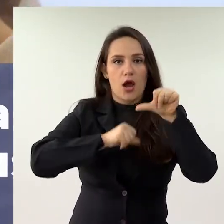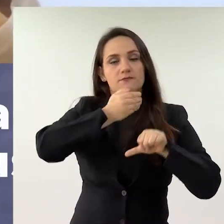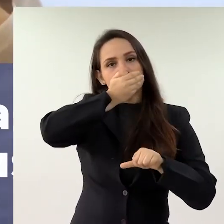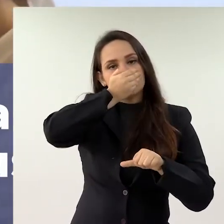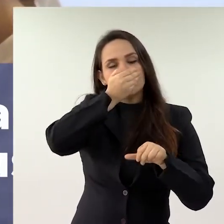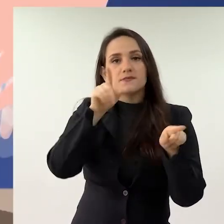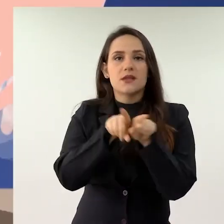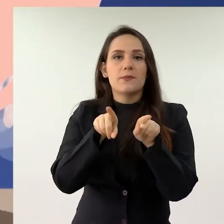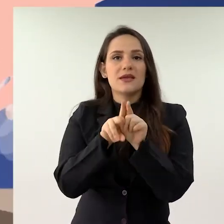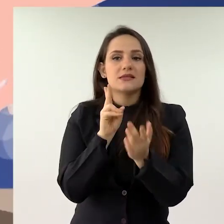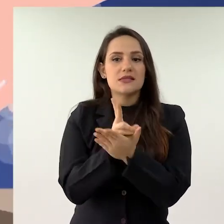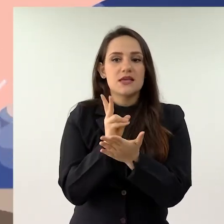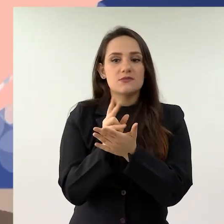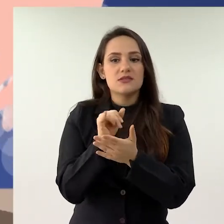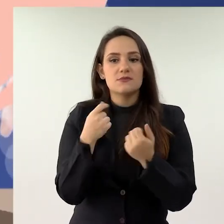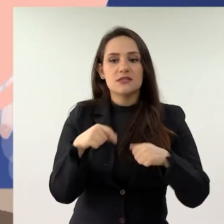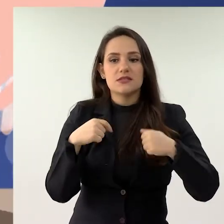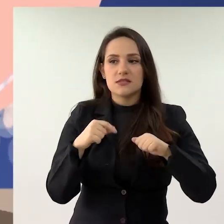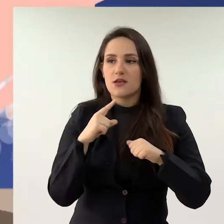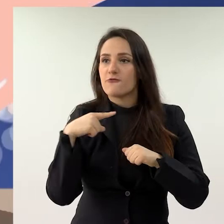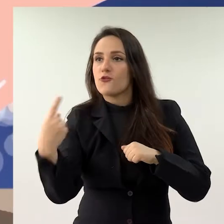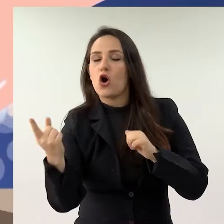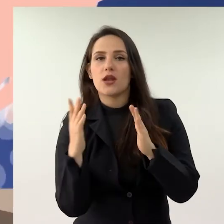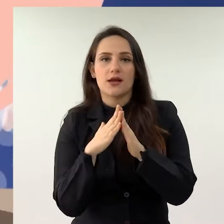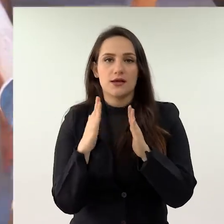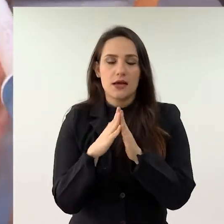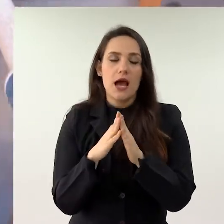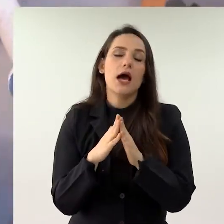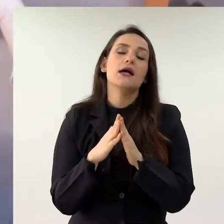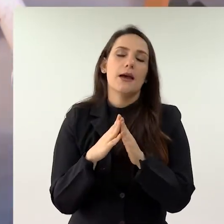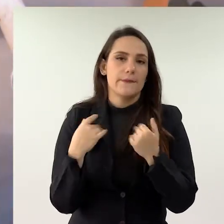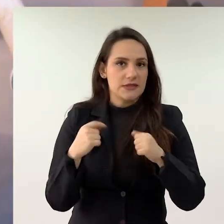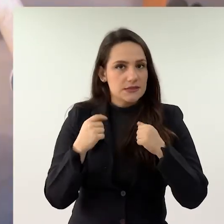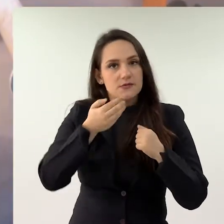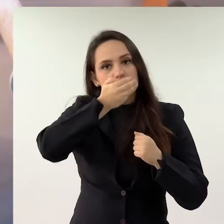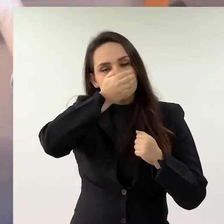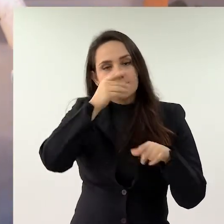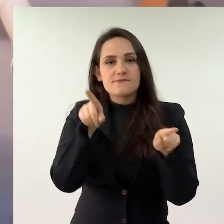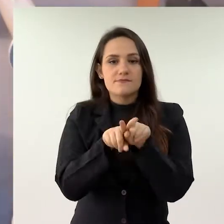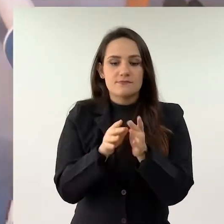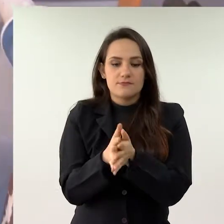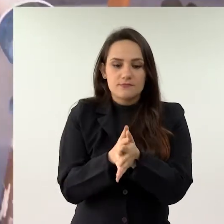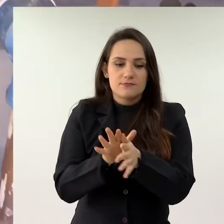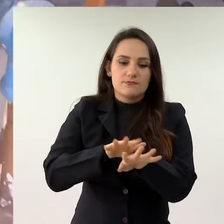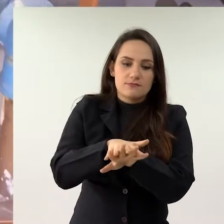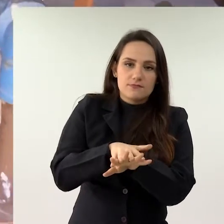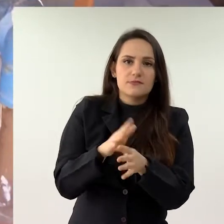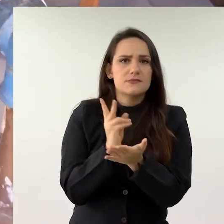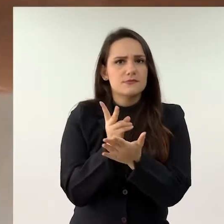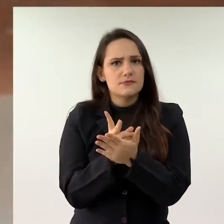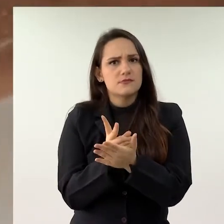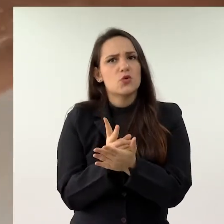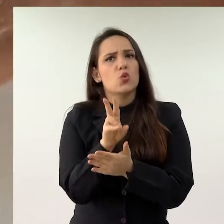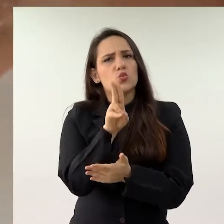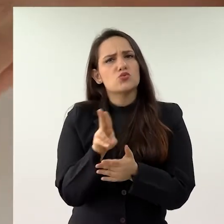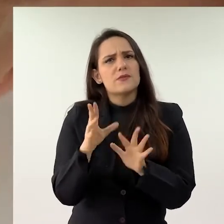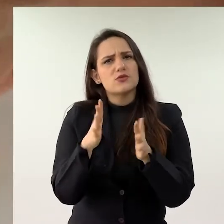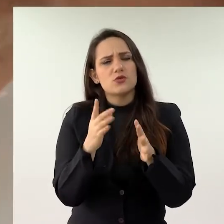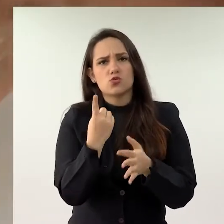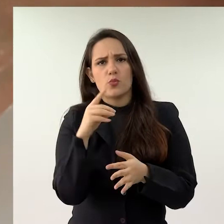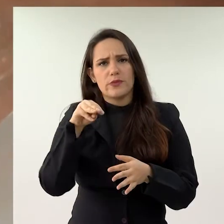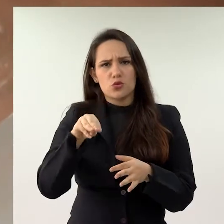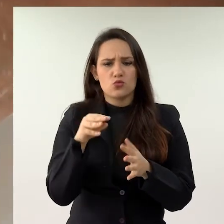sair de casa. Higienize suas mãos com frequência, lavando com água e sabão, esfregando por pelo menos